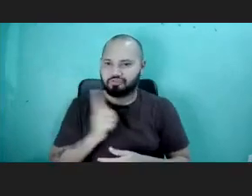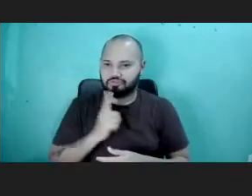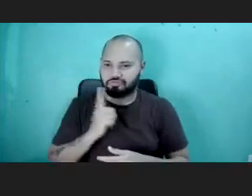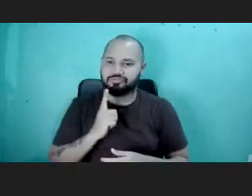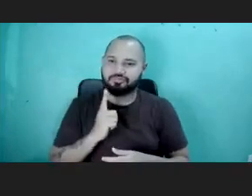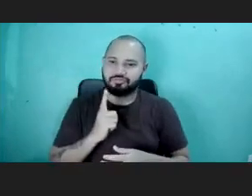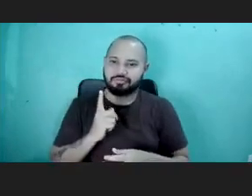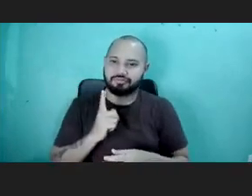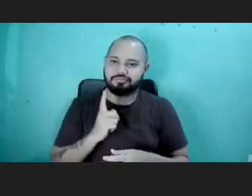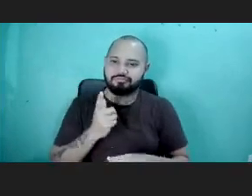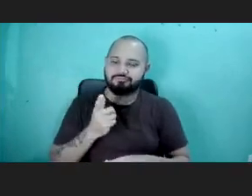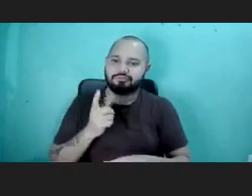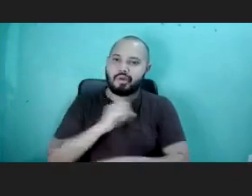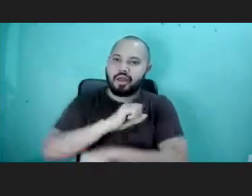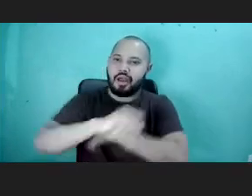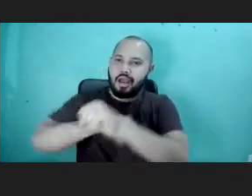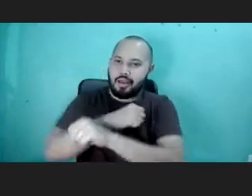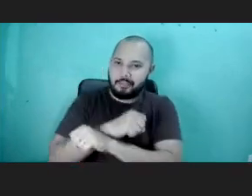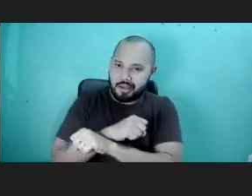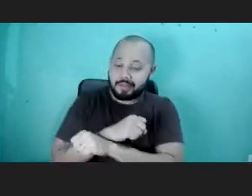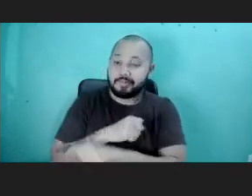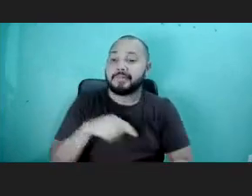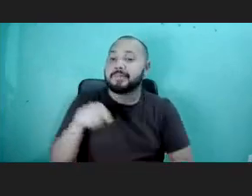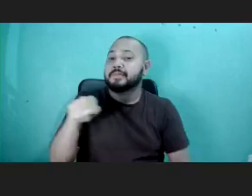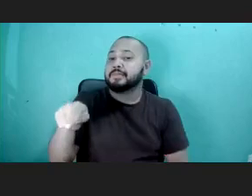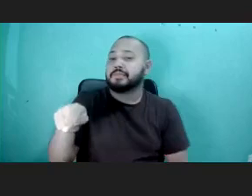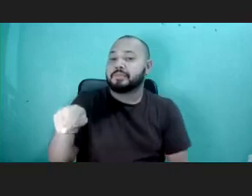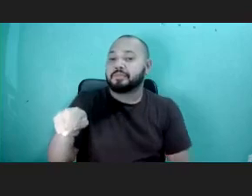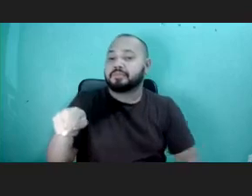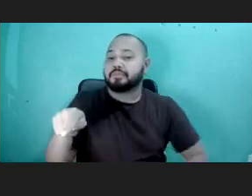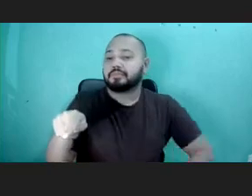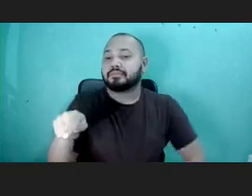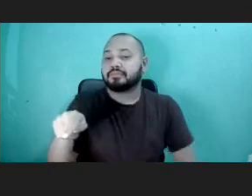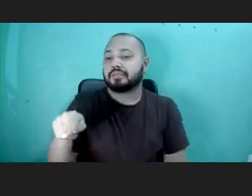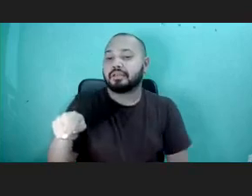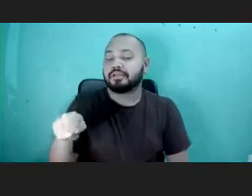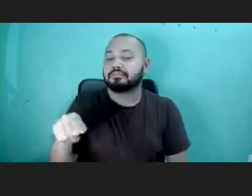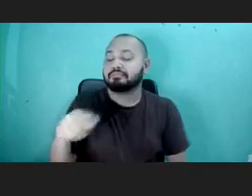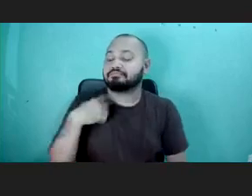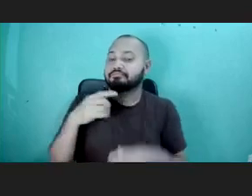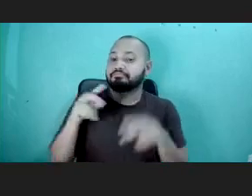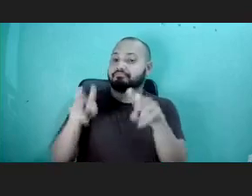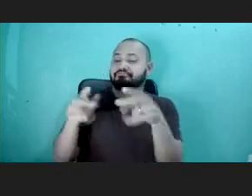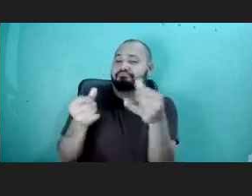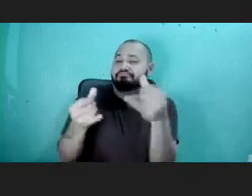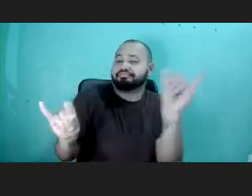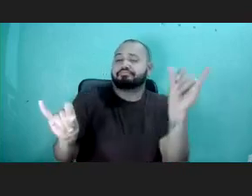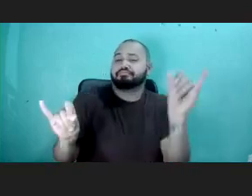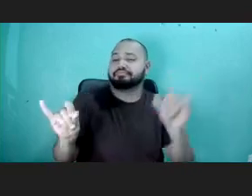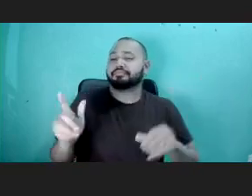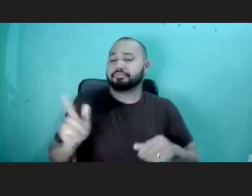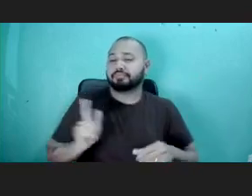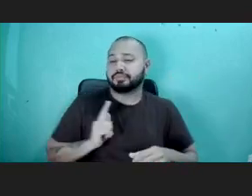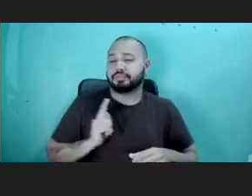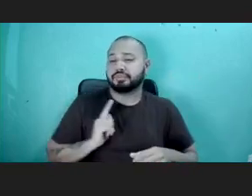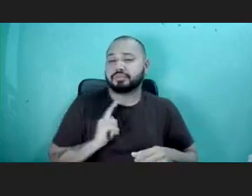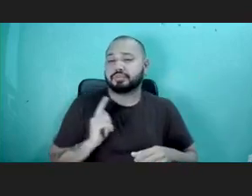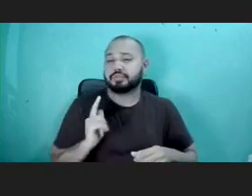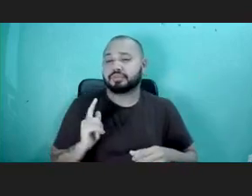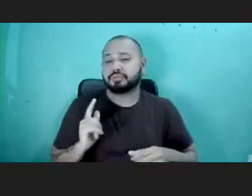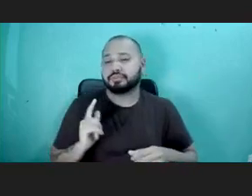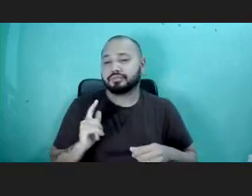antigamente. E aí essa imagem, ela é uma imagem muito forte que no inferior,